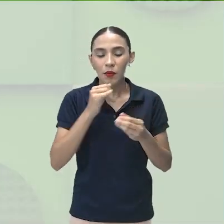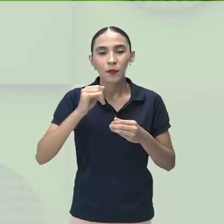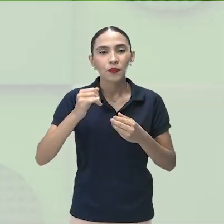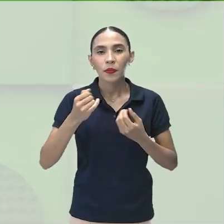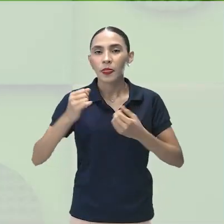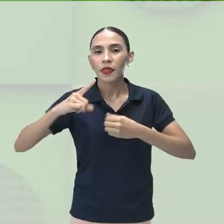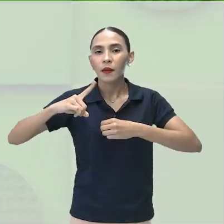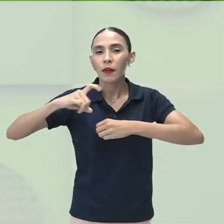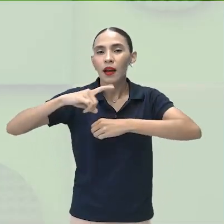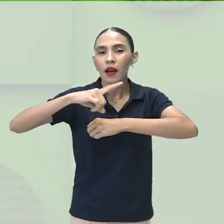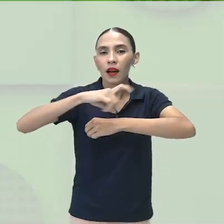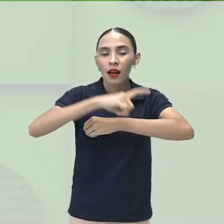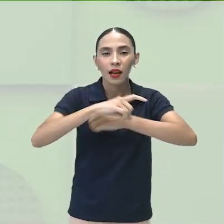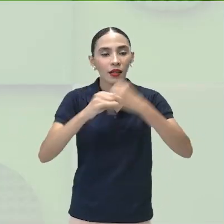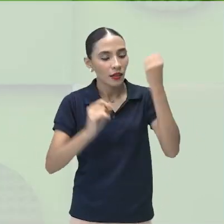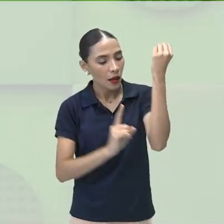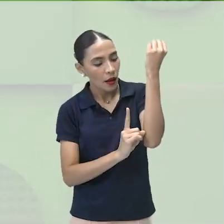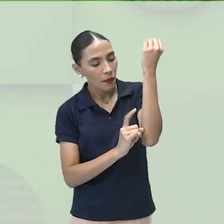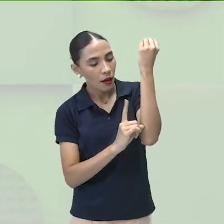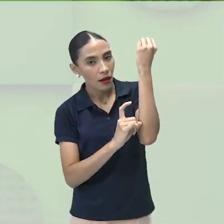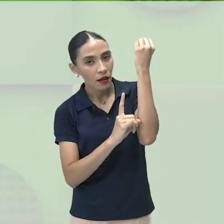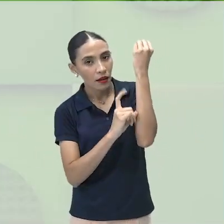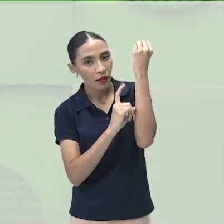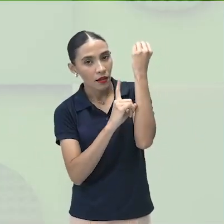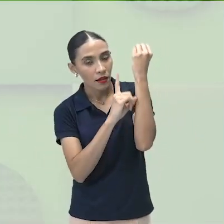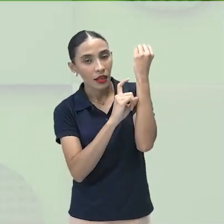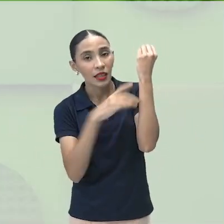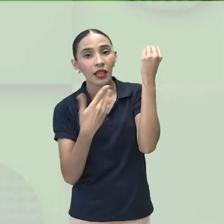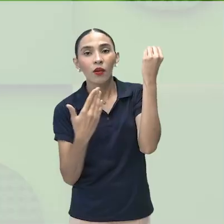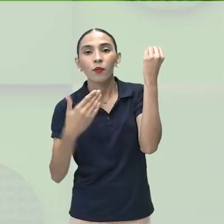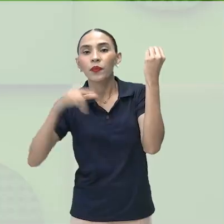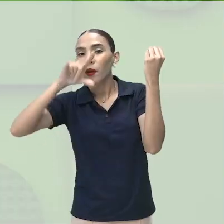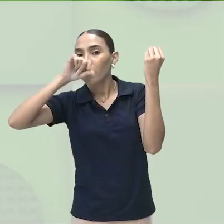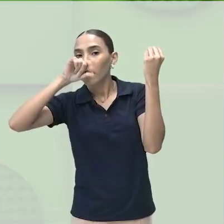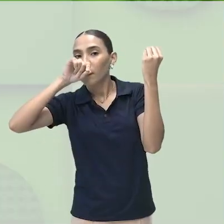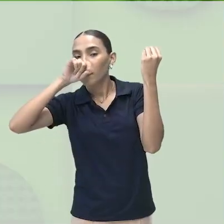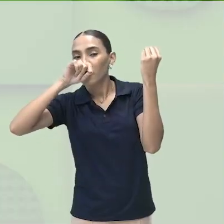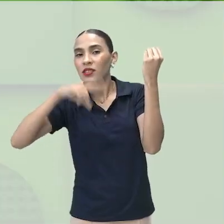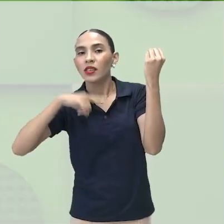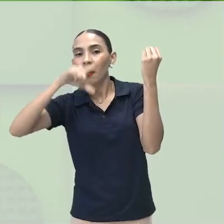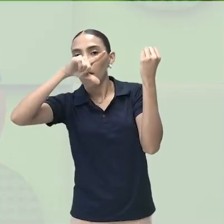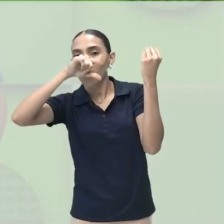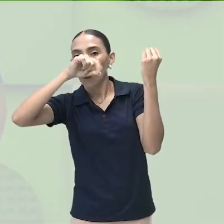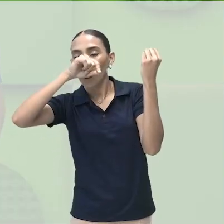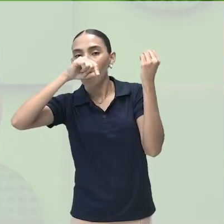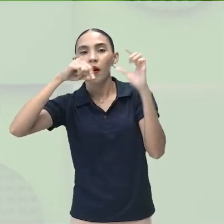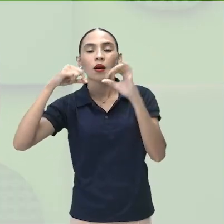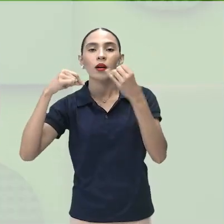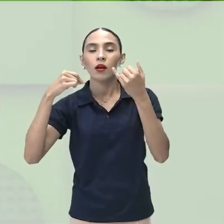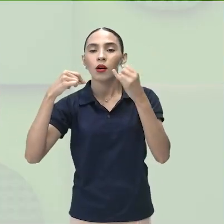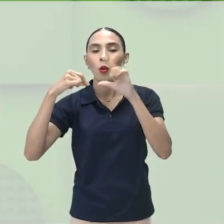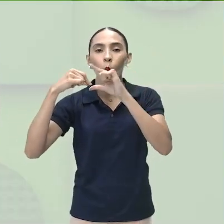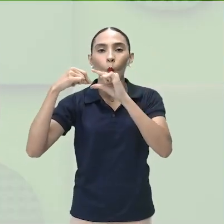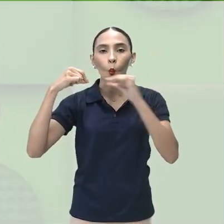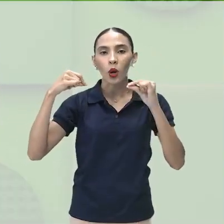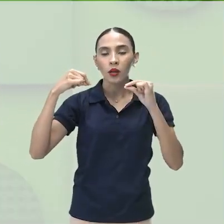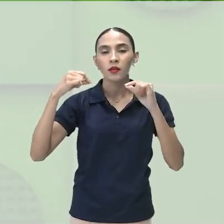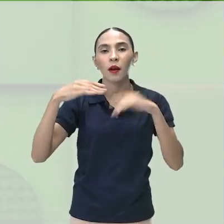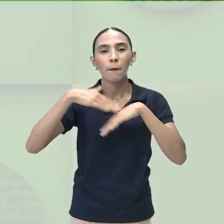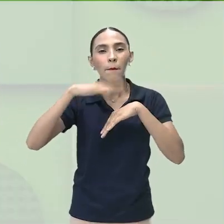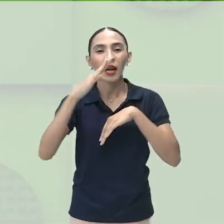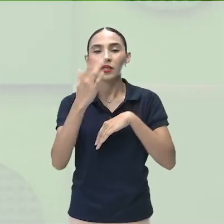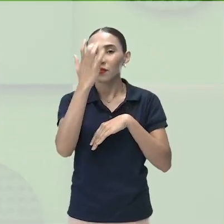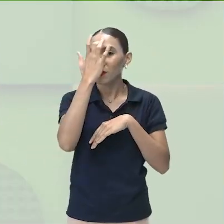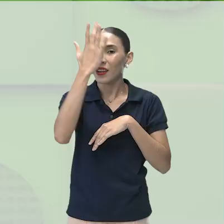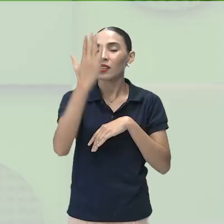insetos, por exemplo, dentro do tronco de árvores, então esses animais apresentavam bicos mais finos para ter um acesso mais fácil a